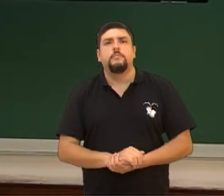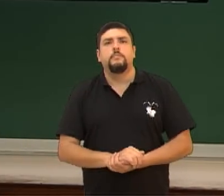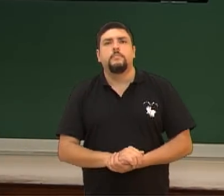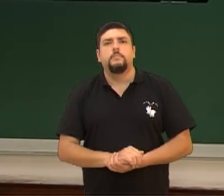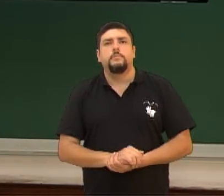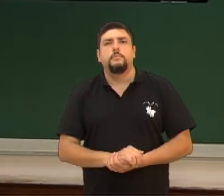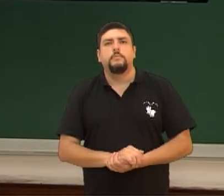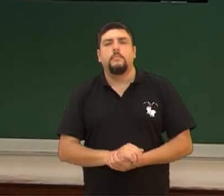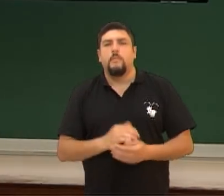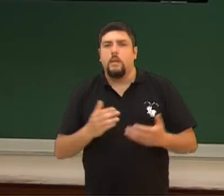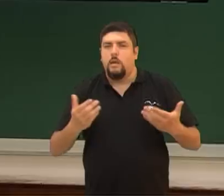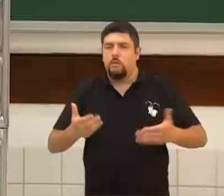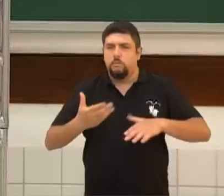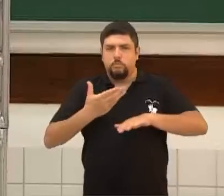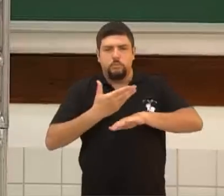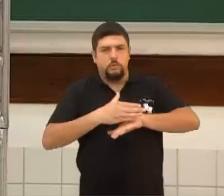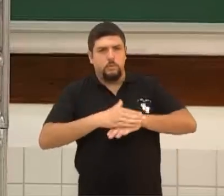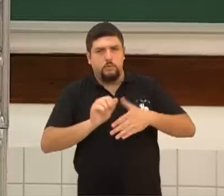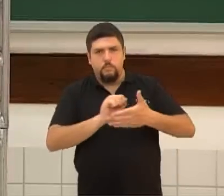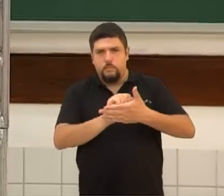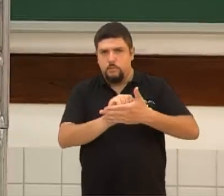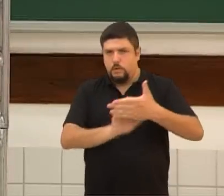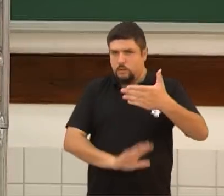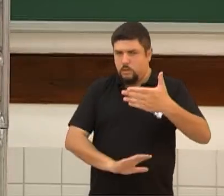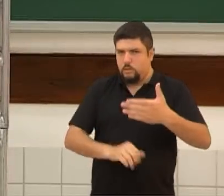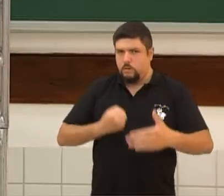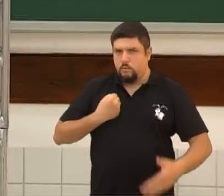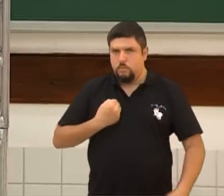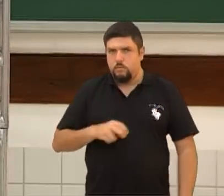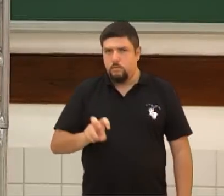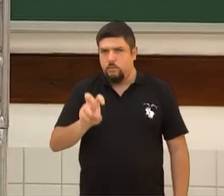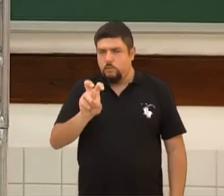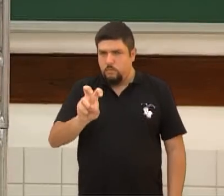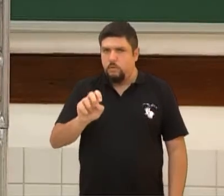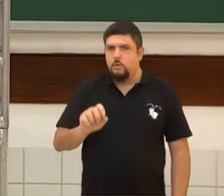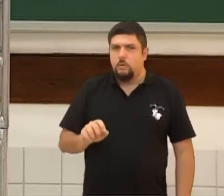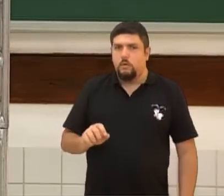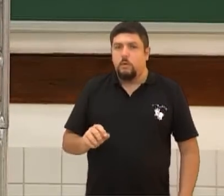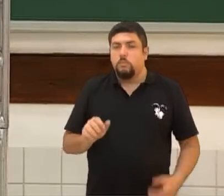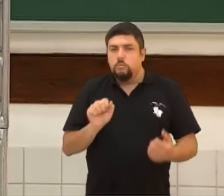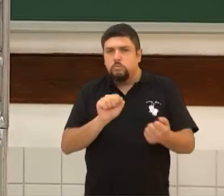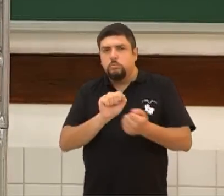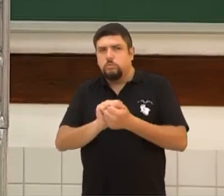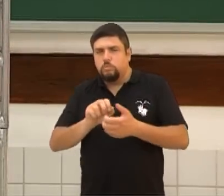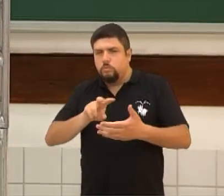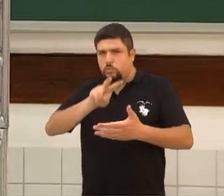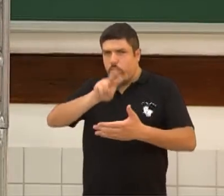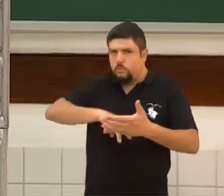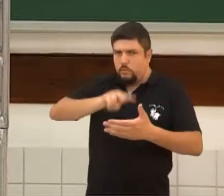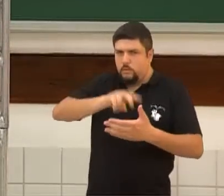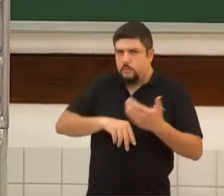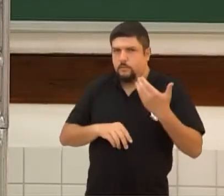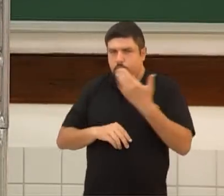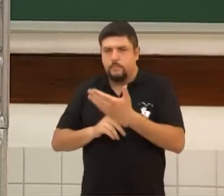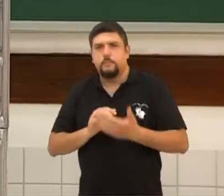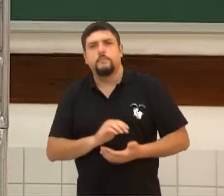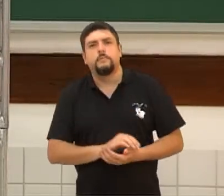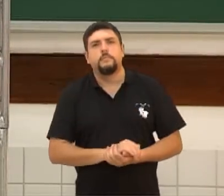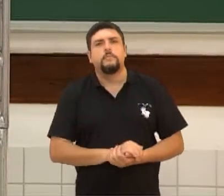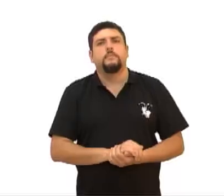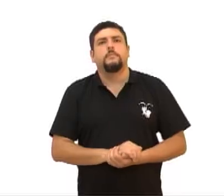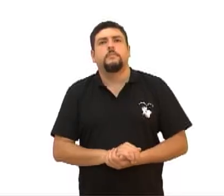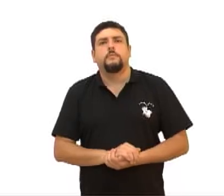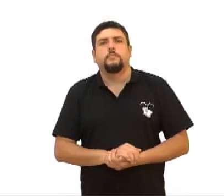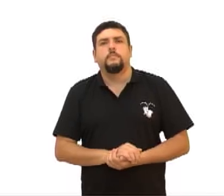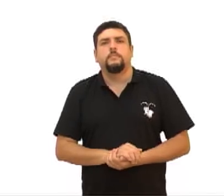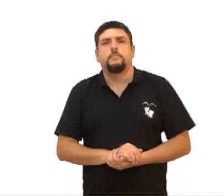E agora, para a atividade 5, eu vou convidar você para fazer a leitura comigo deste infográfico aqui presente, tá? Então,